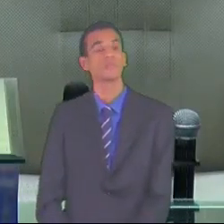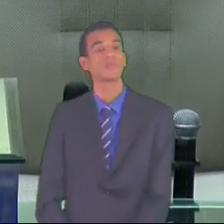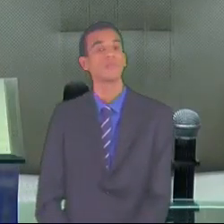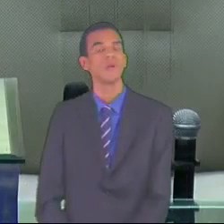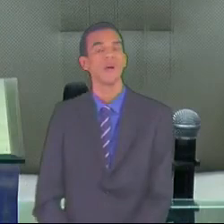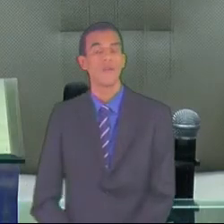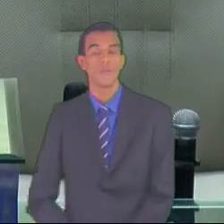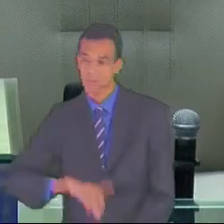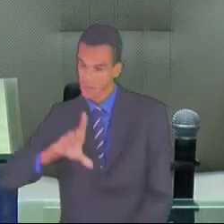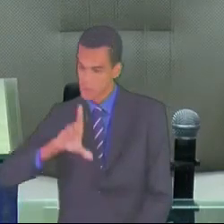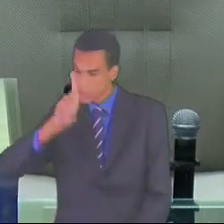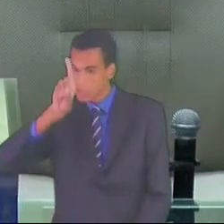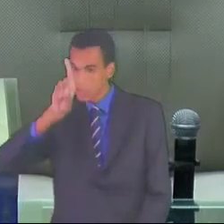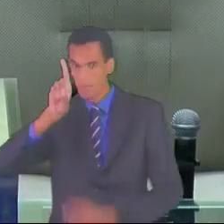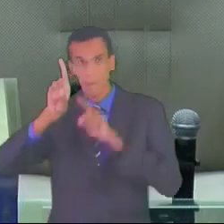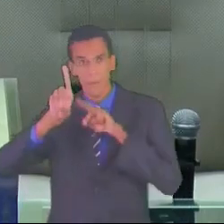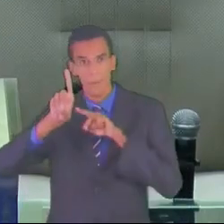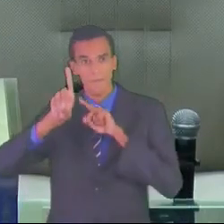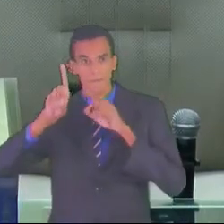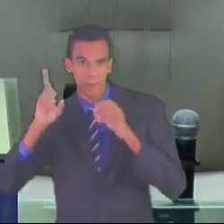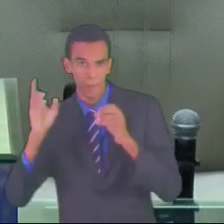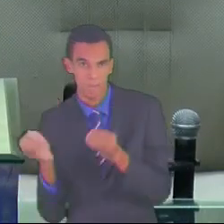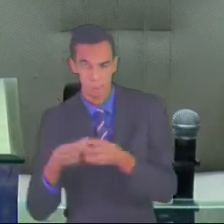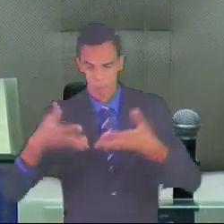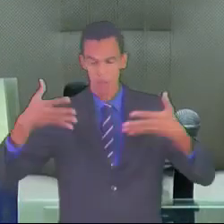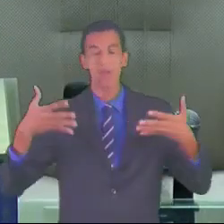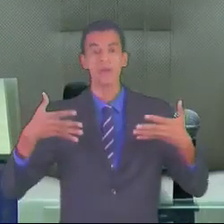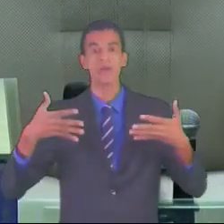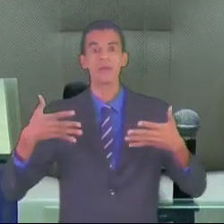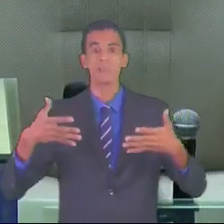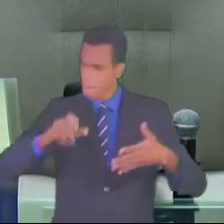Operando Deus, quem pode